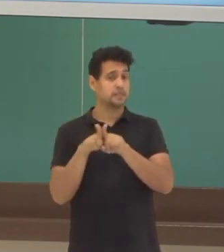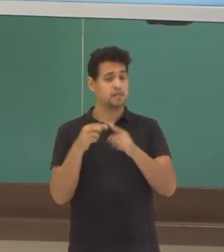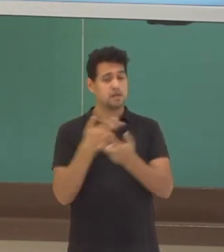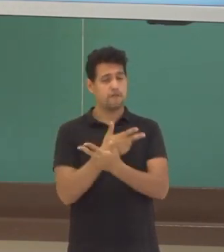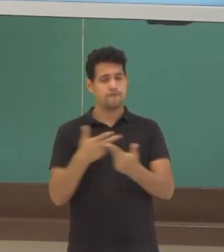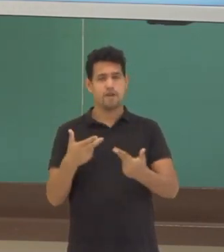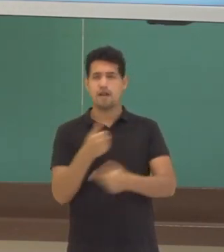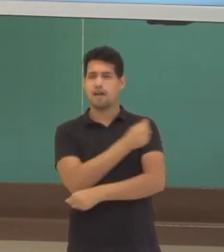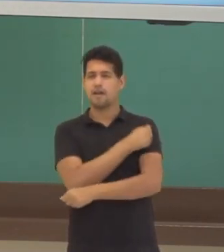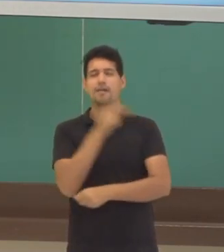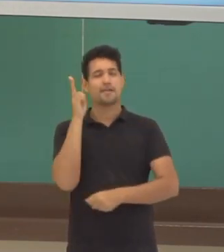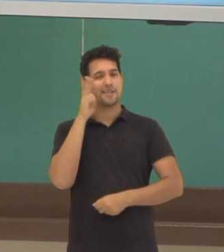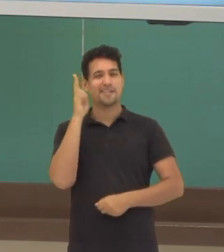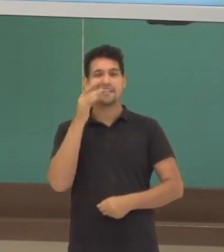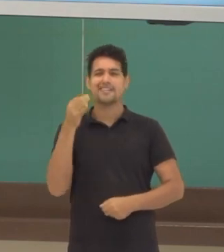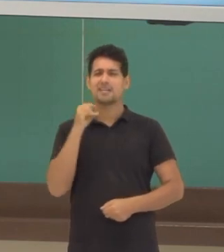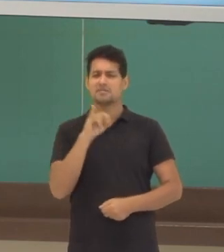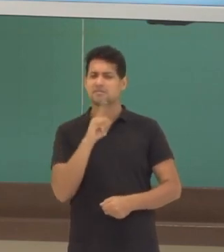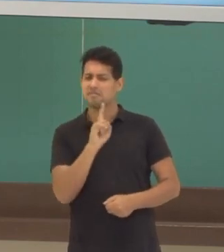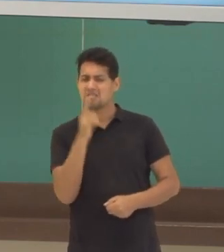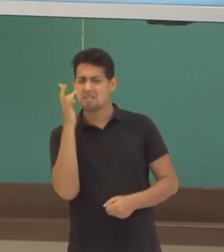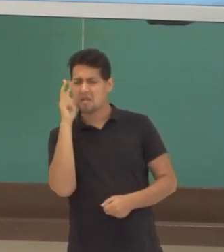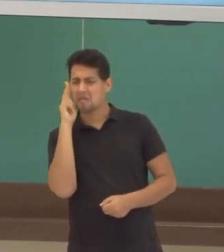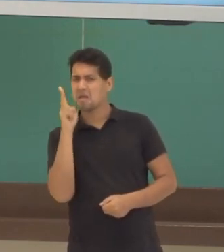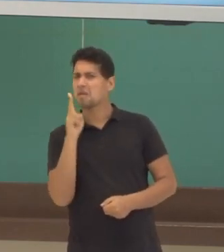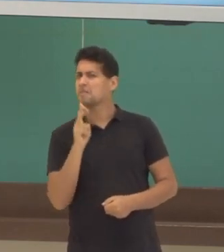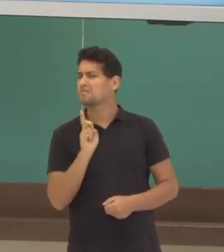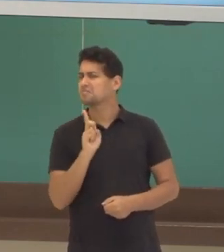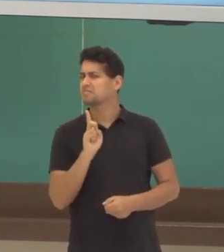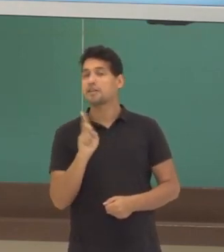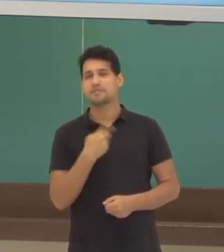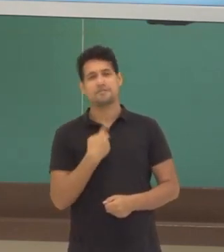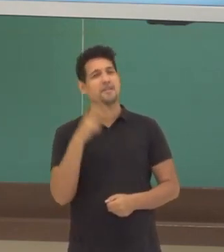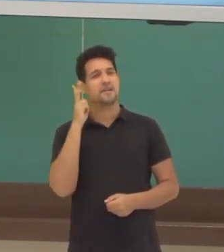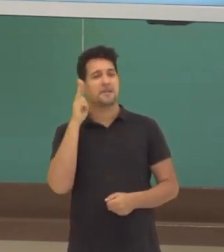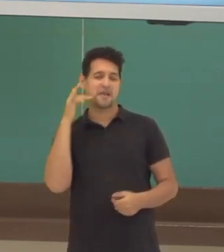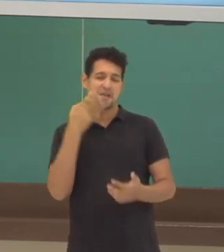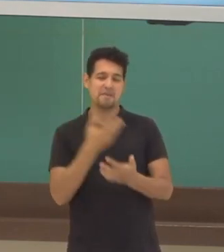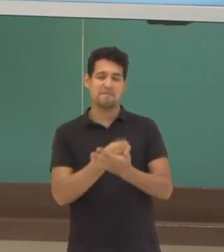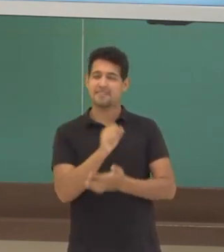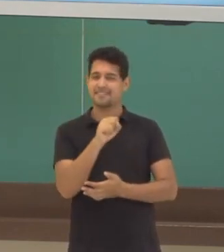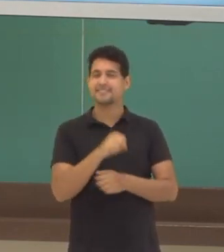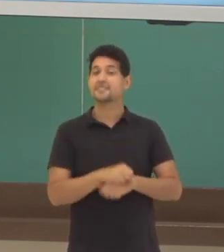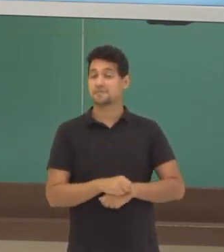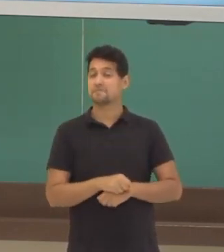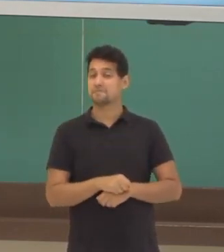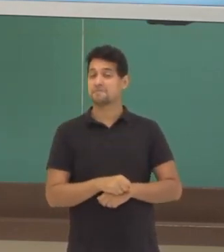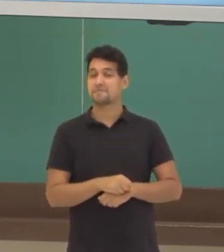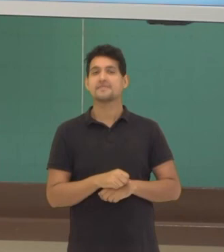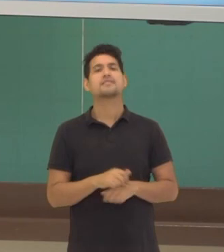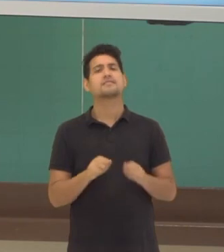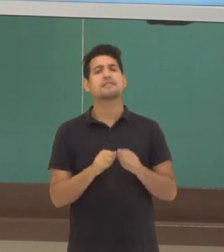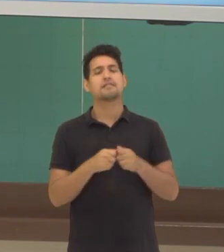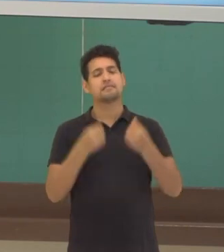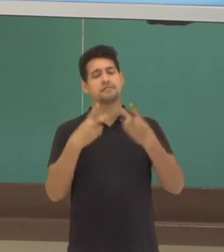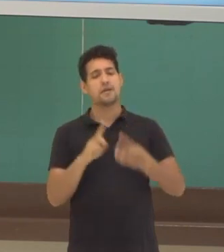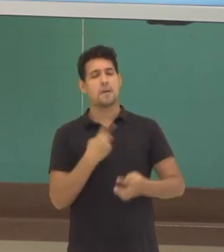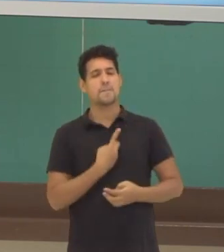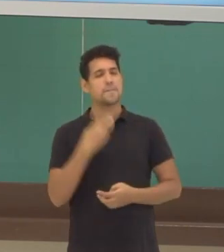raciocinar e interpretar um pouquinho mais essa informação, né? Então aqui a corrida era sem finalidade, corria-se